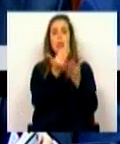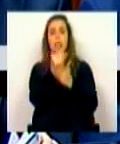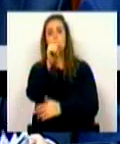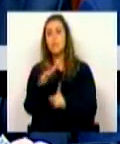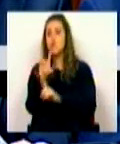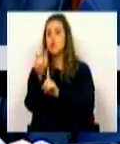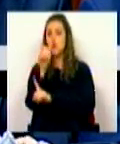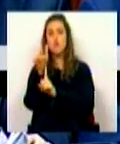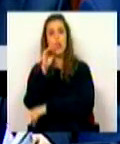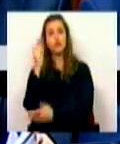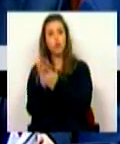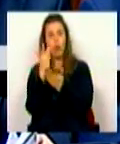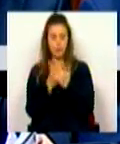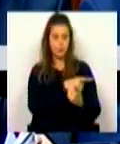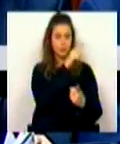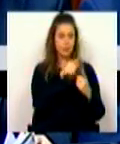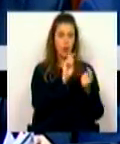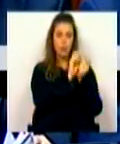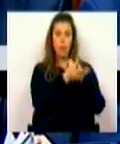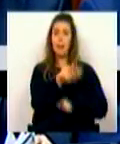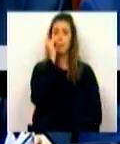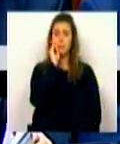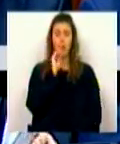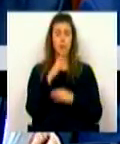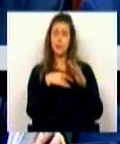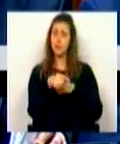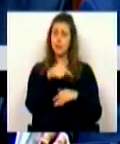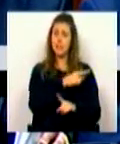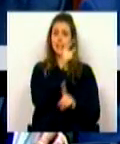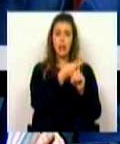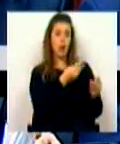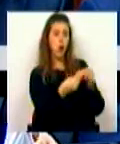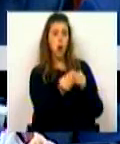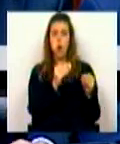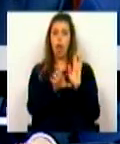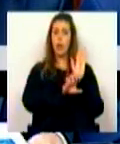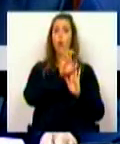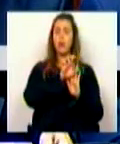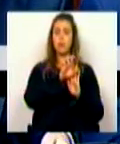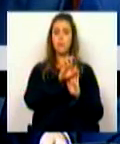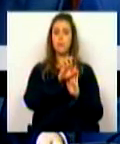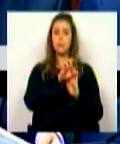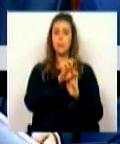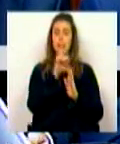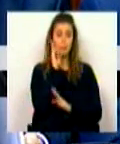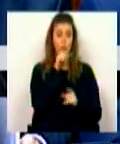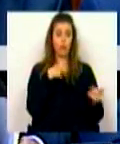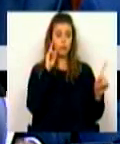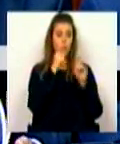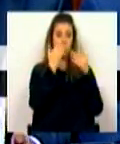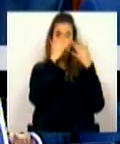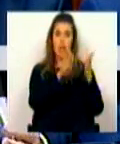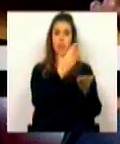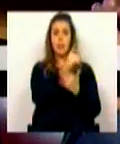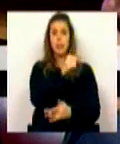ao sucesso escolar. A reforma mais importante que fizemos foi da flexibilização curricular, fundamental para a democratização e,